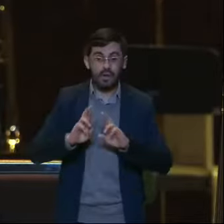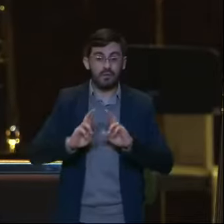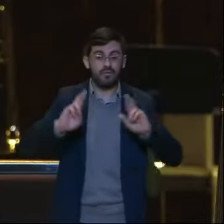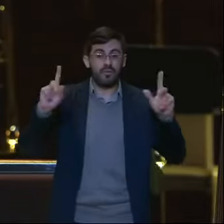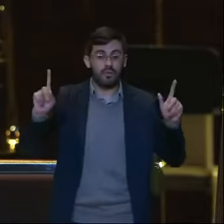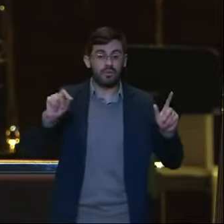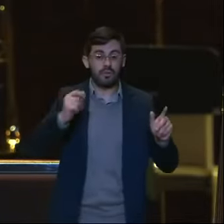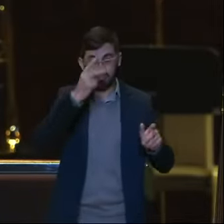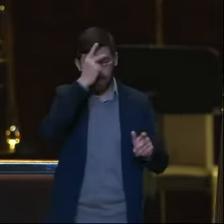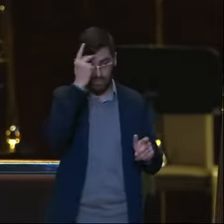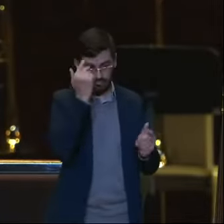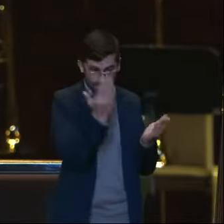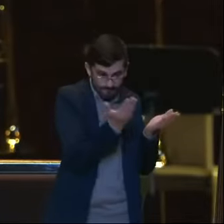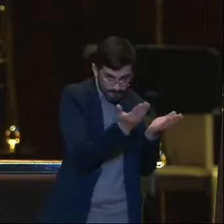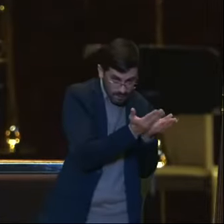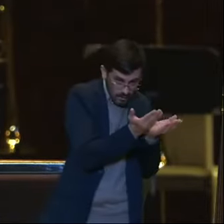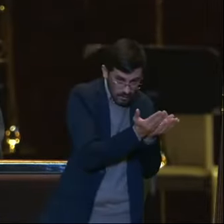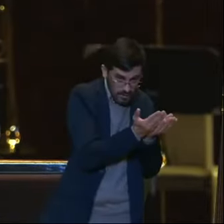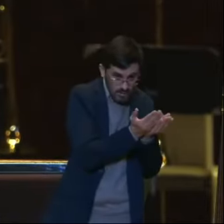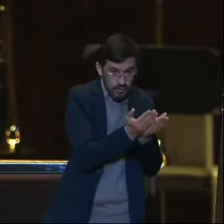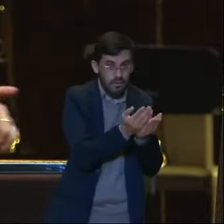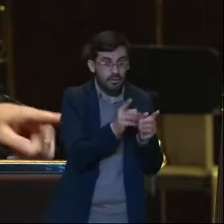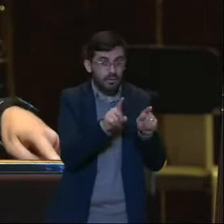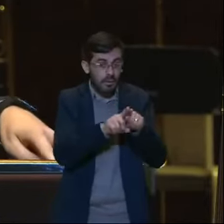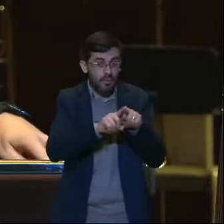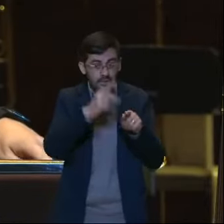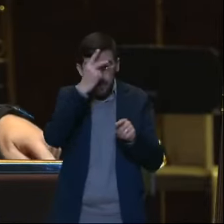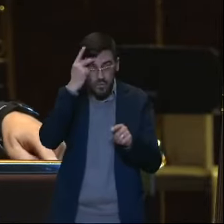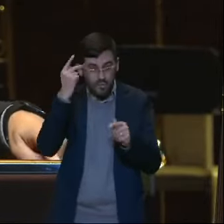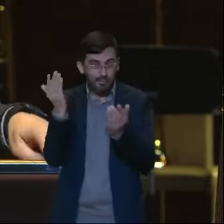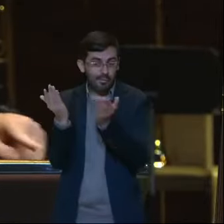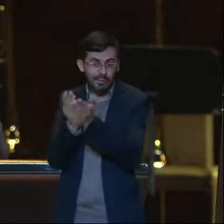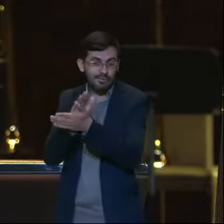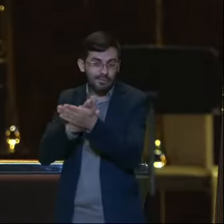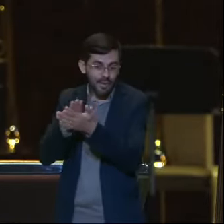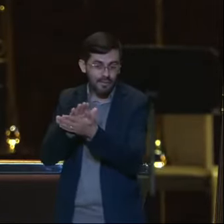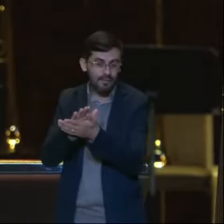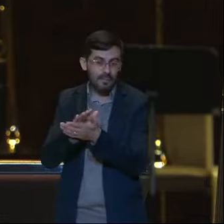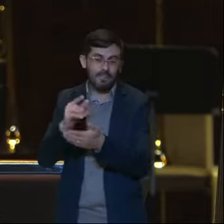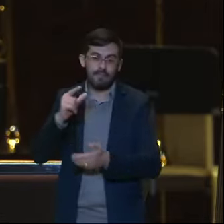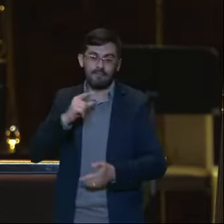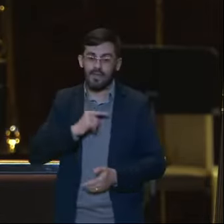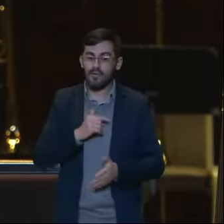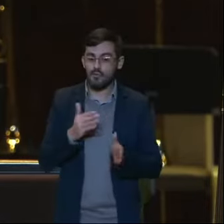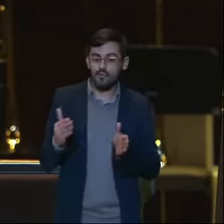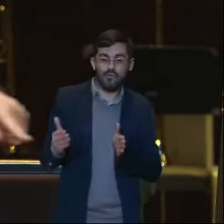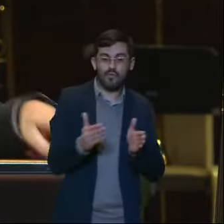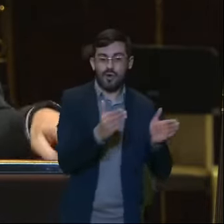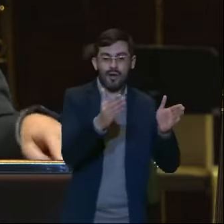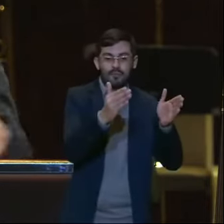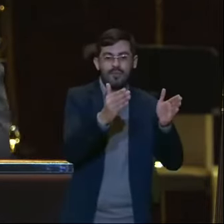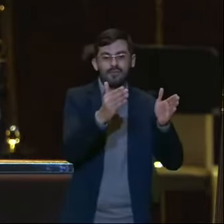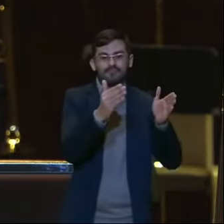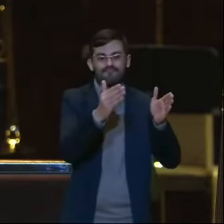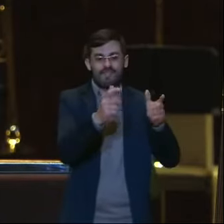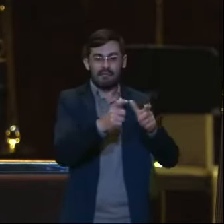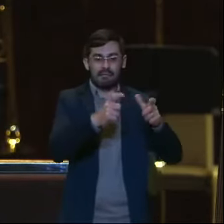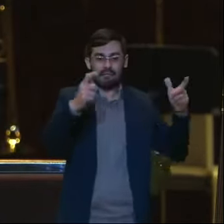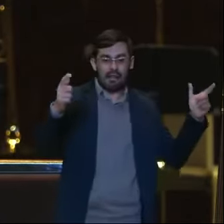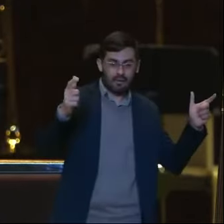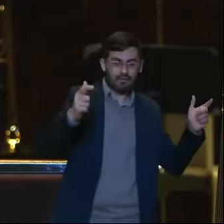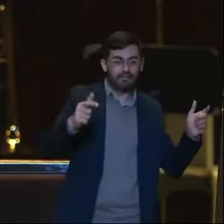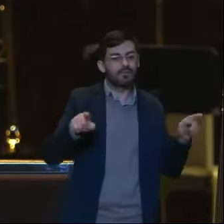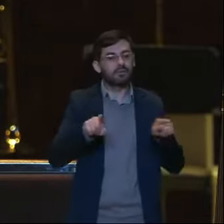a Jesus e daqueles que não seguem. Ele falou: olha, existe a porta estreita, existe a porta larga. Existe o caminho estreito e o caminho